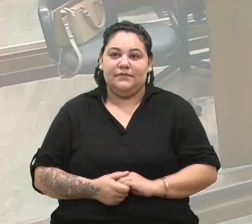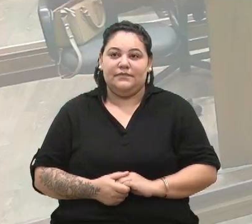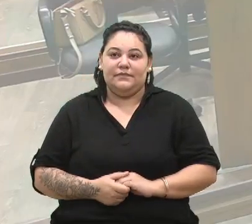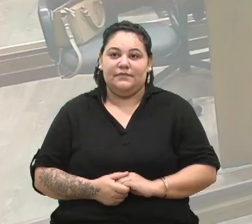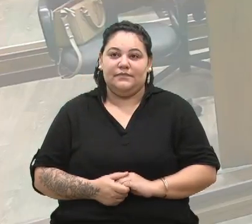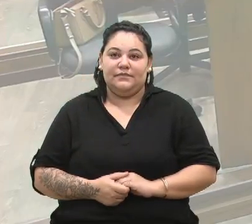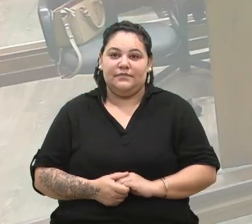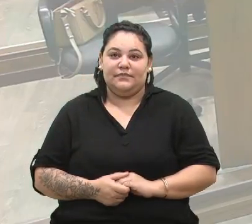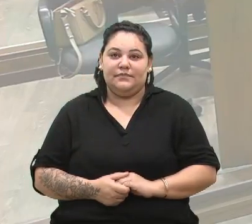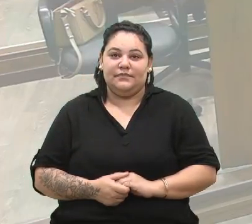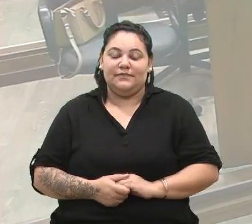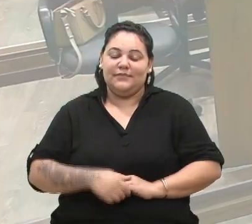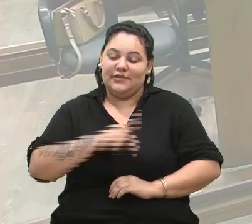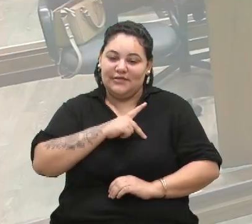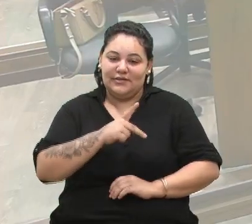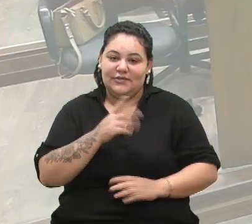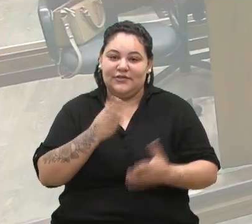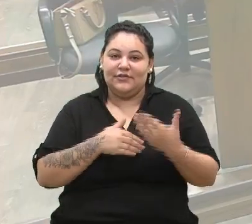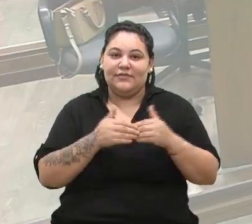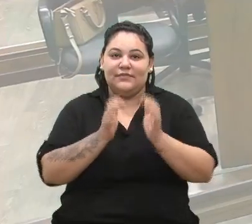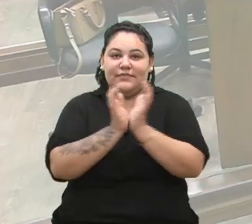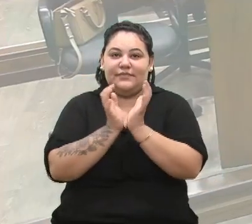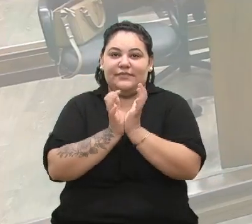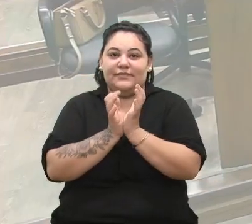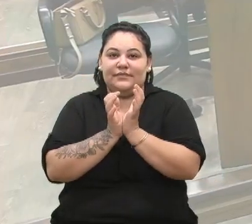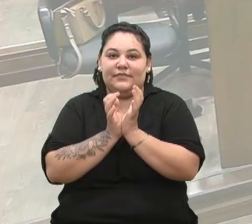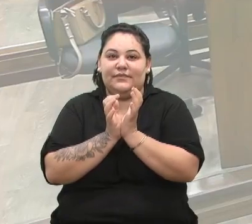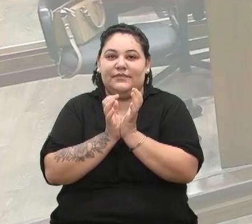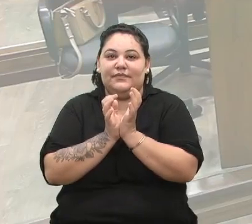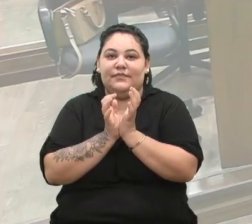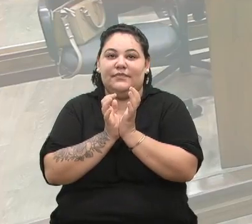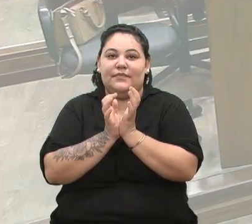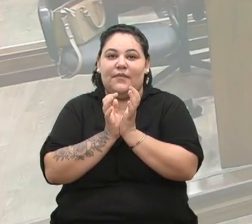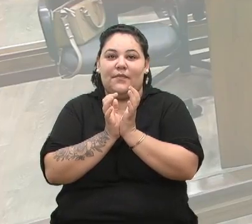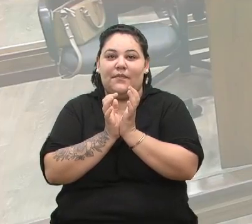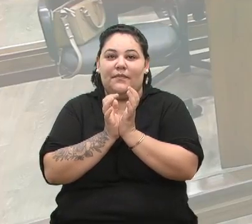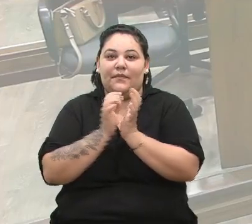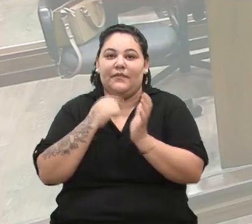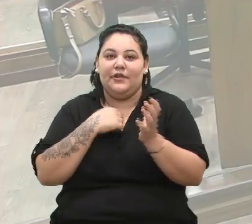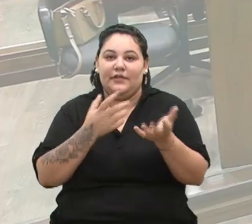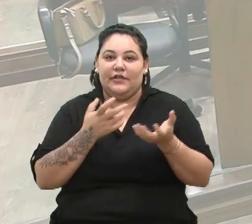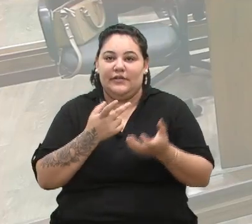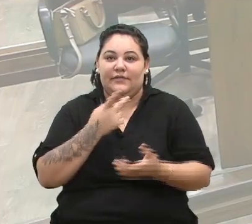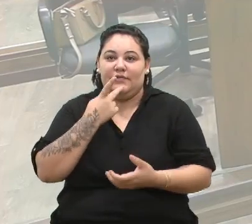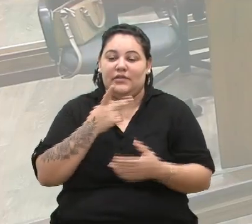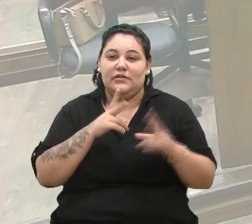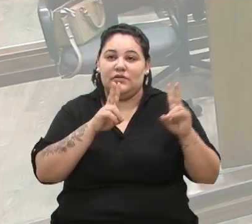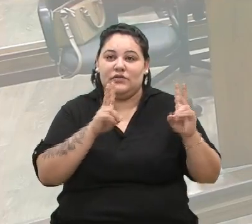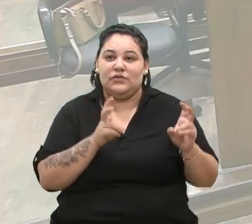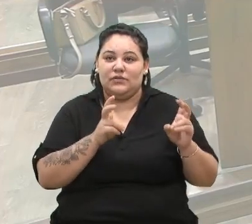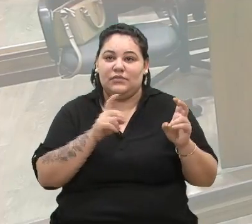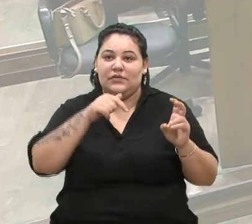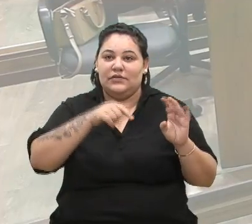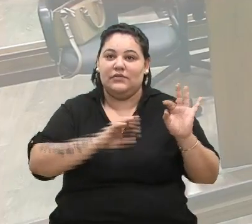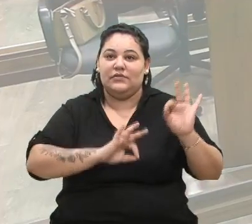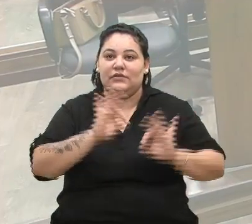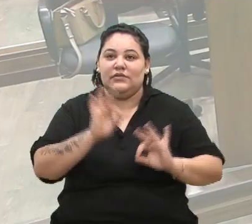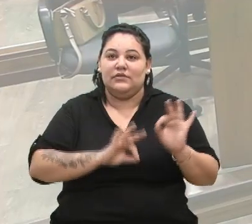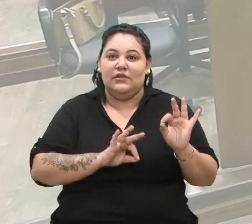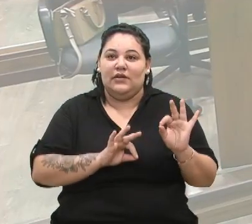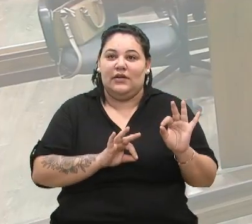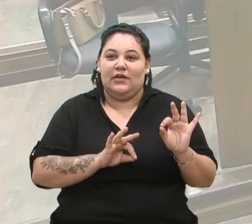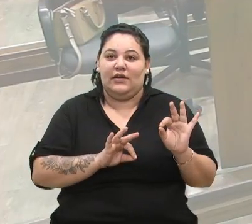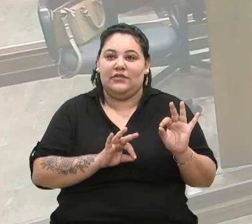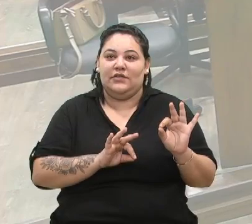Senhora presidente, nobres colegas, eu queria falar um pouquinho sobre esse projeto, que